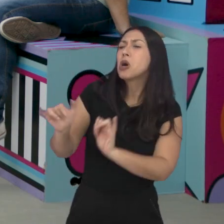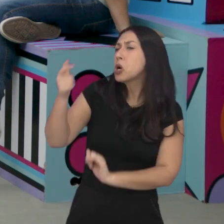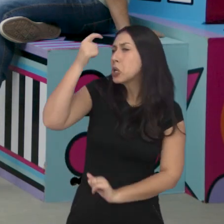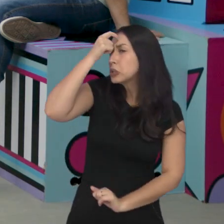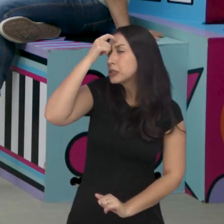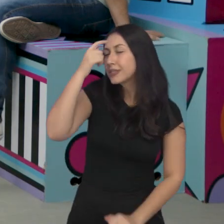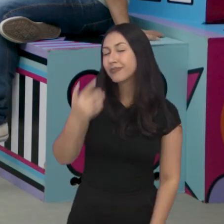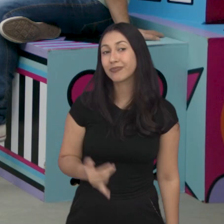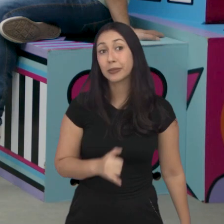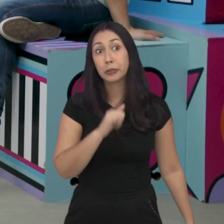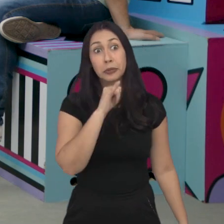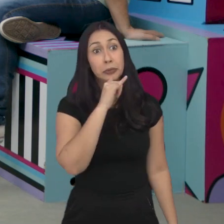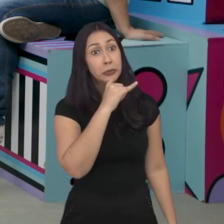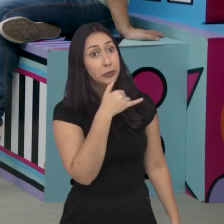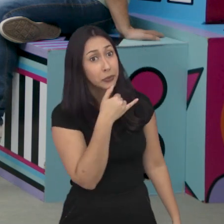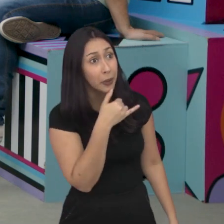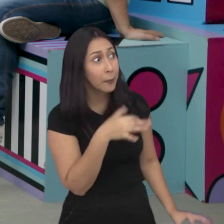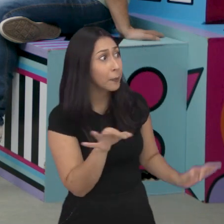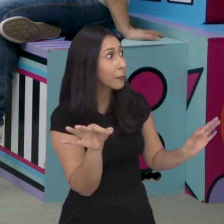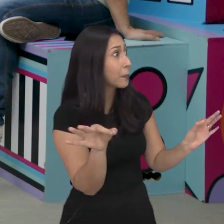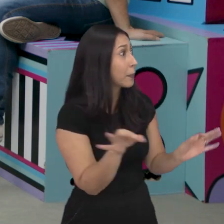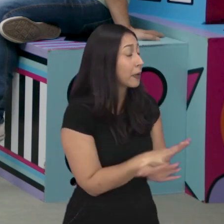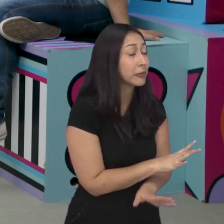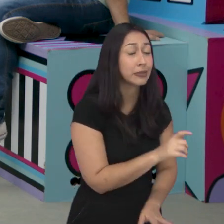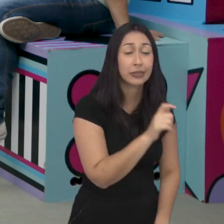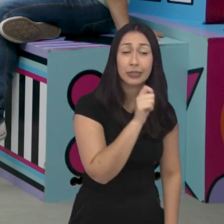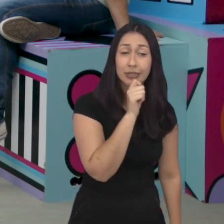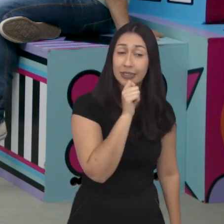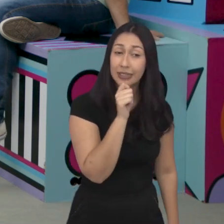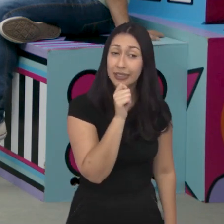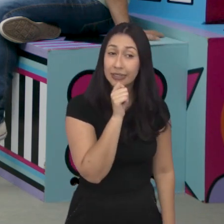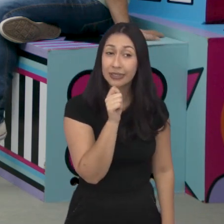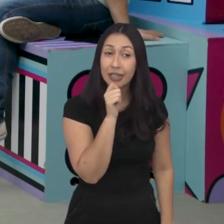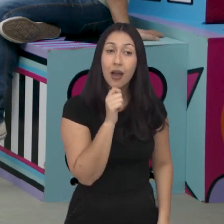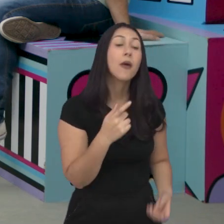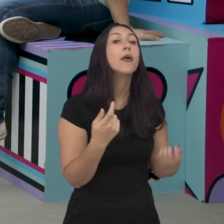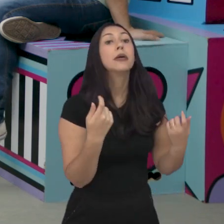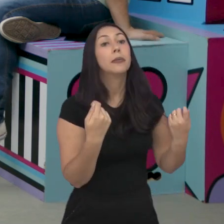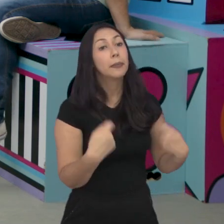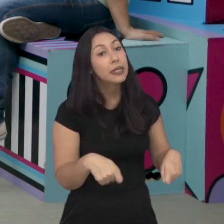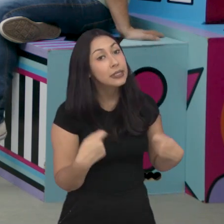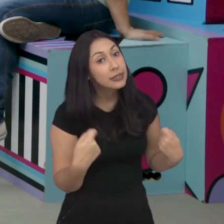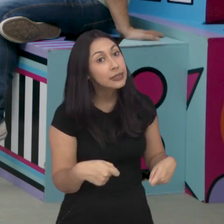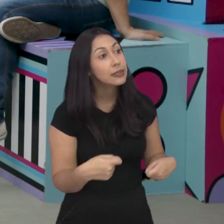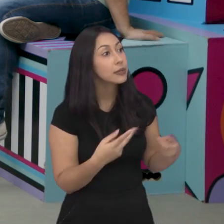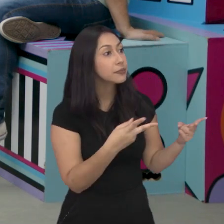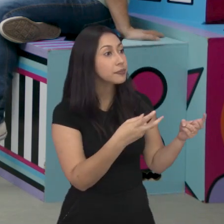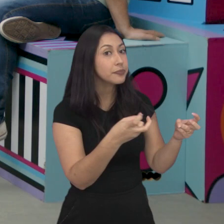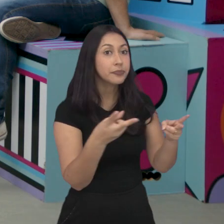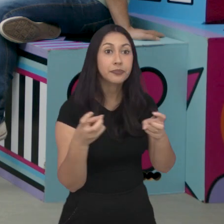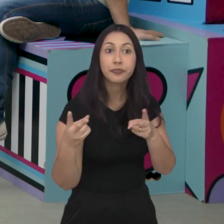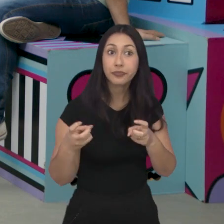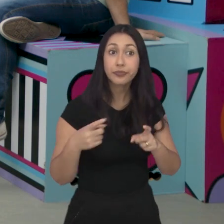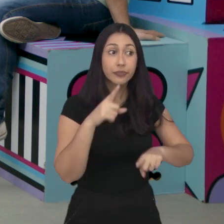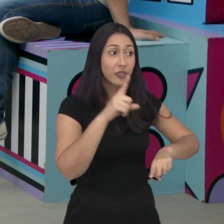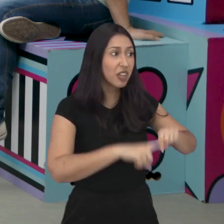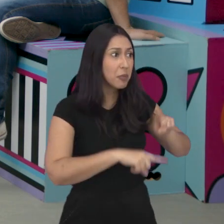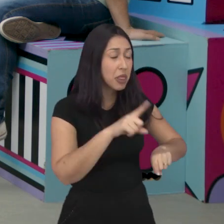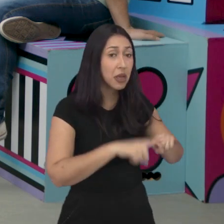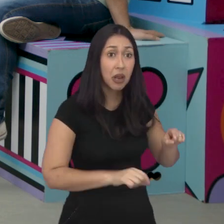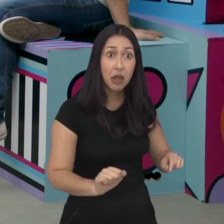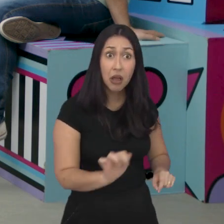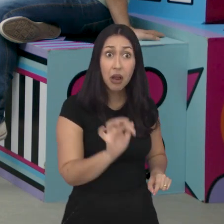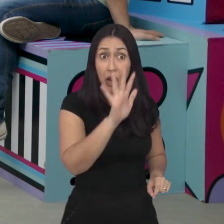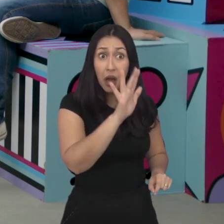né? Infelizmente, não é o suficiente. A gente tem materiais de altíssimo valor que estão